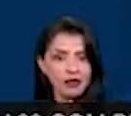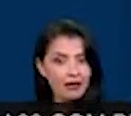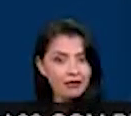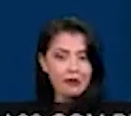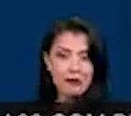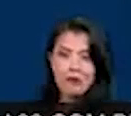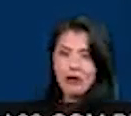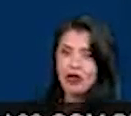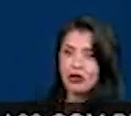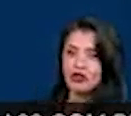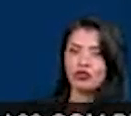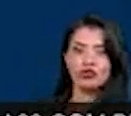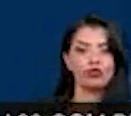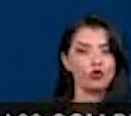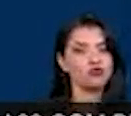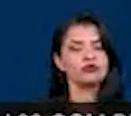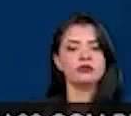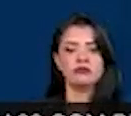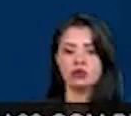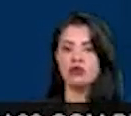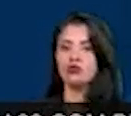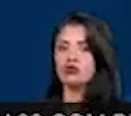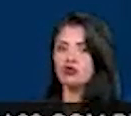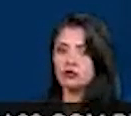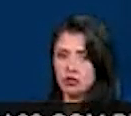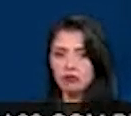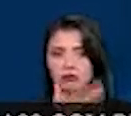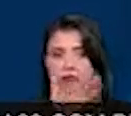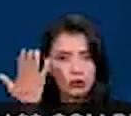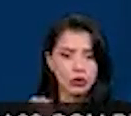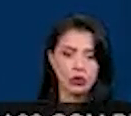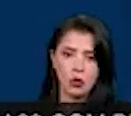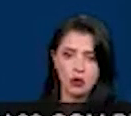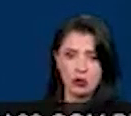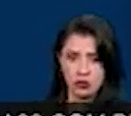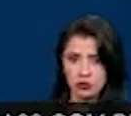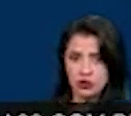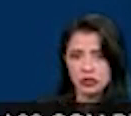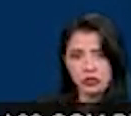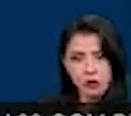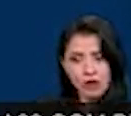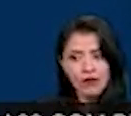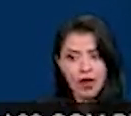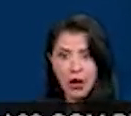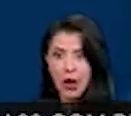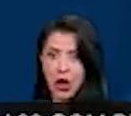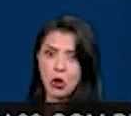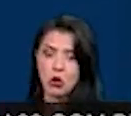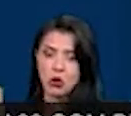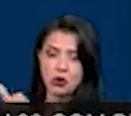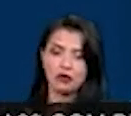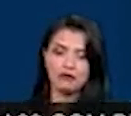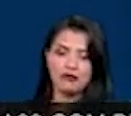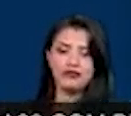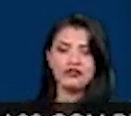de 12.212 pessoas em 2019 para